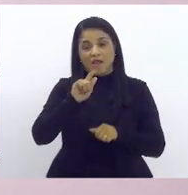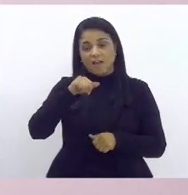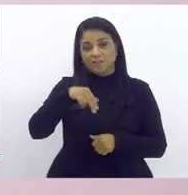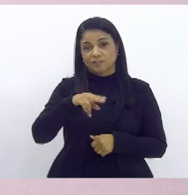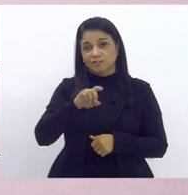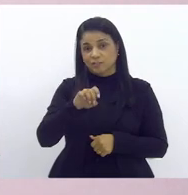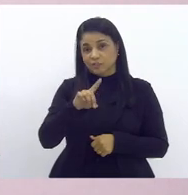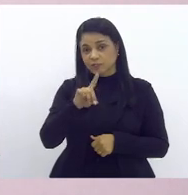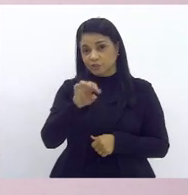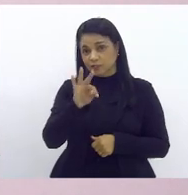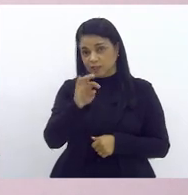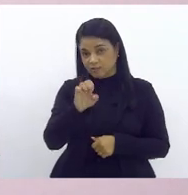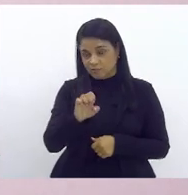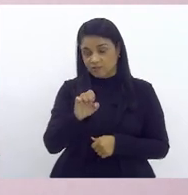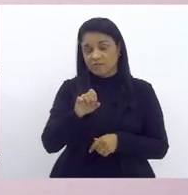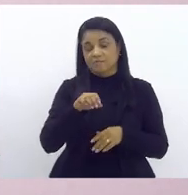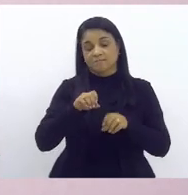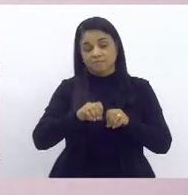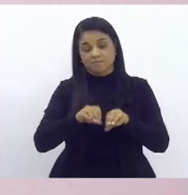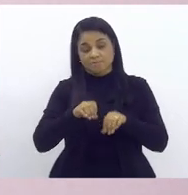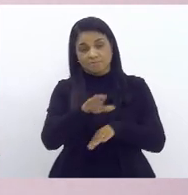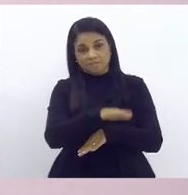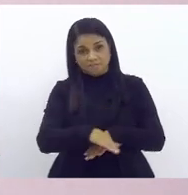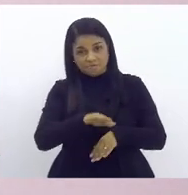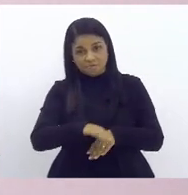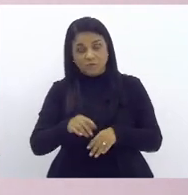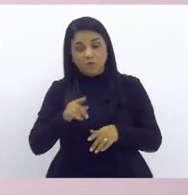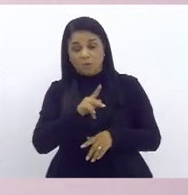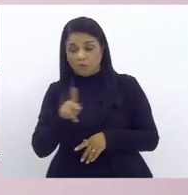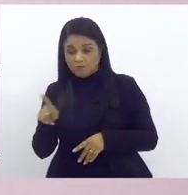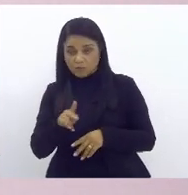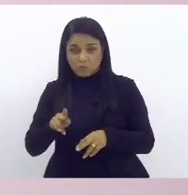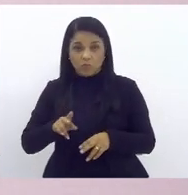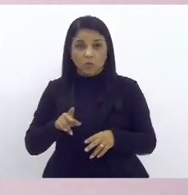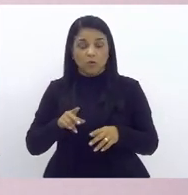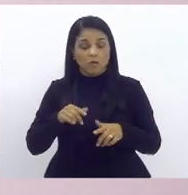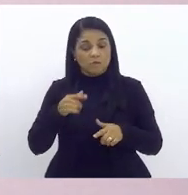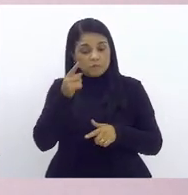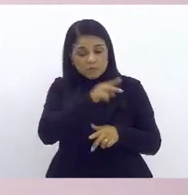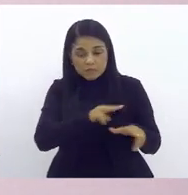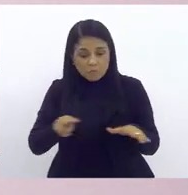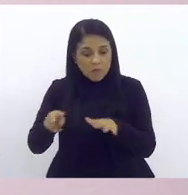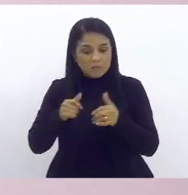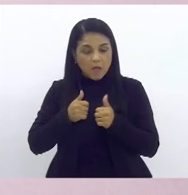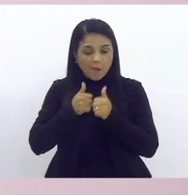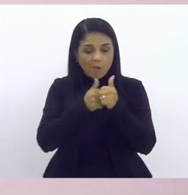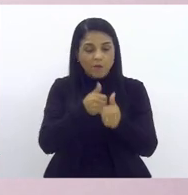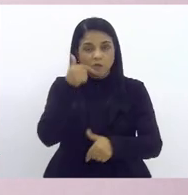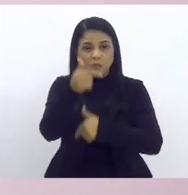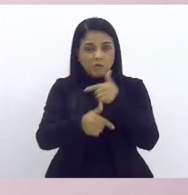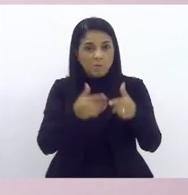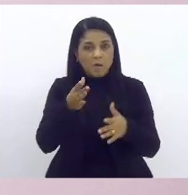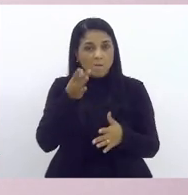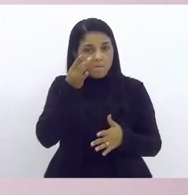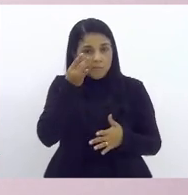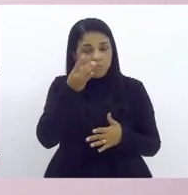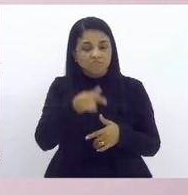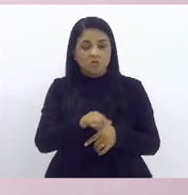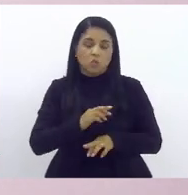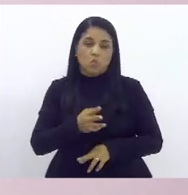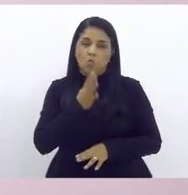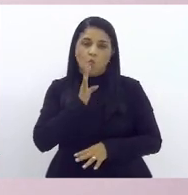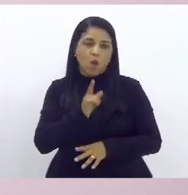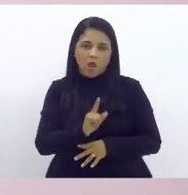professoras. Eu acho que precisa passar ao menos uma semana acompanhando o trabalho dessas pessoas pessoalmente, que